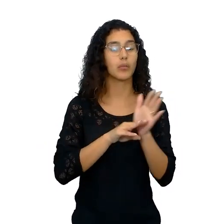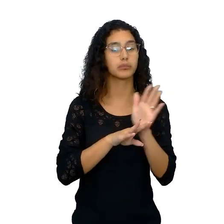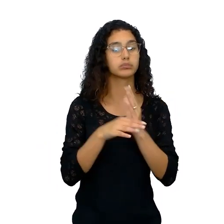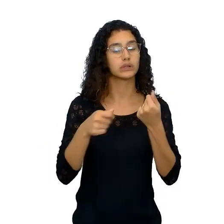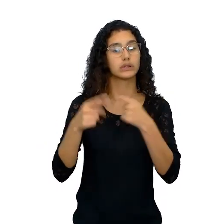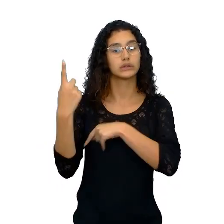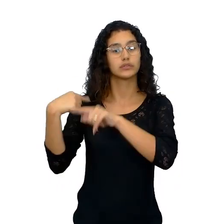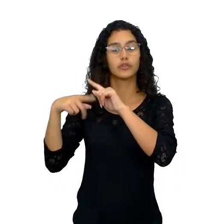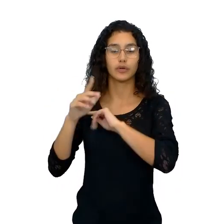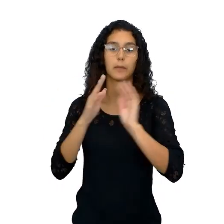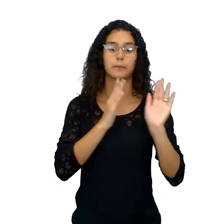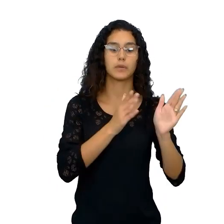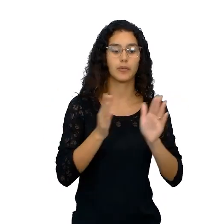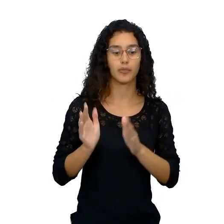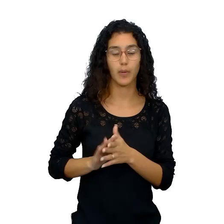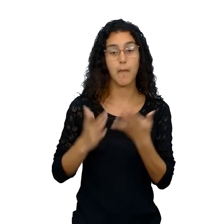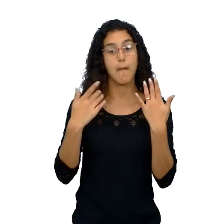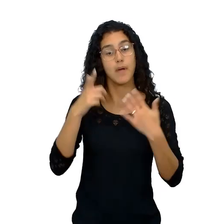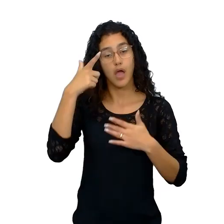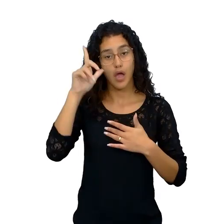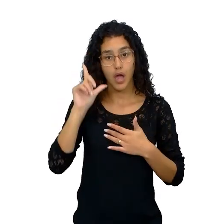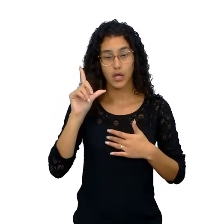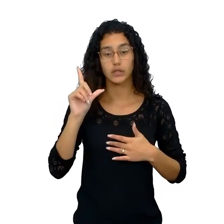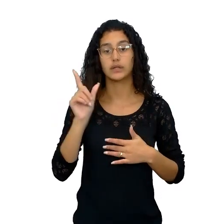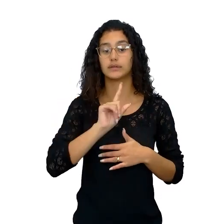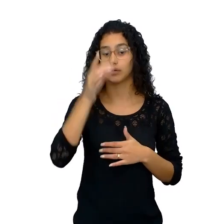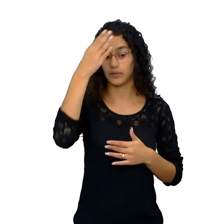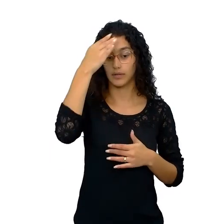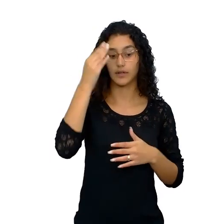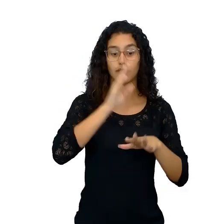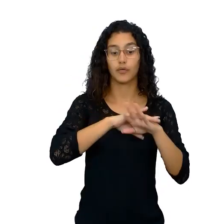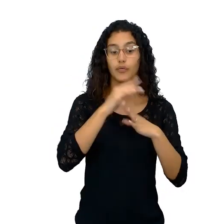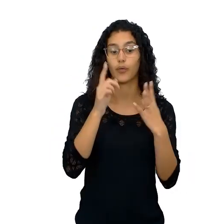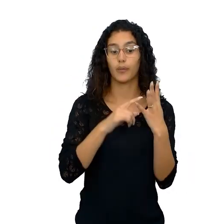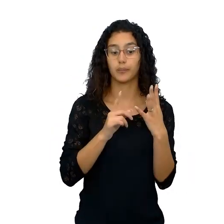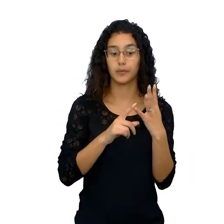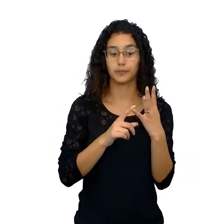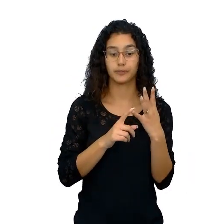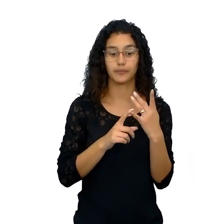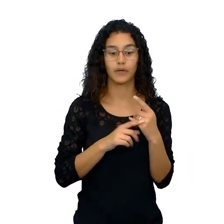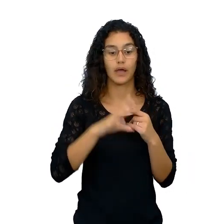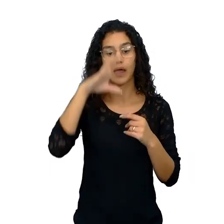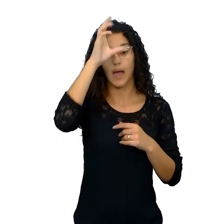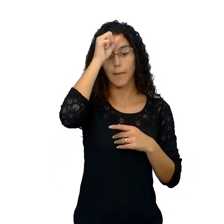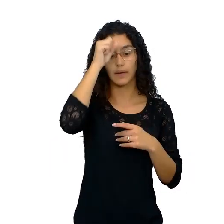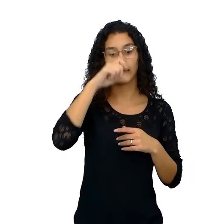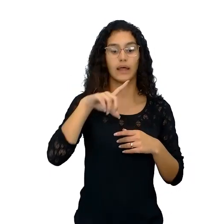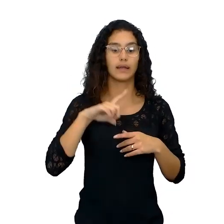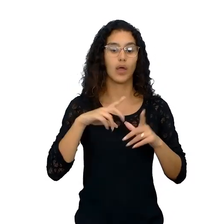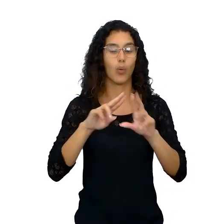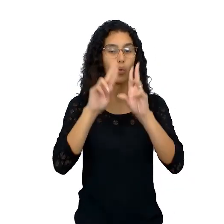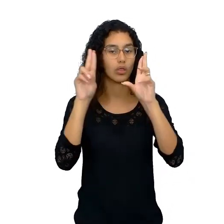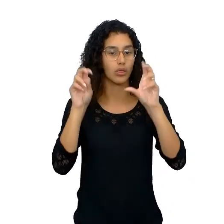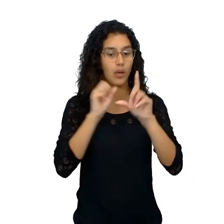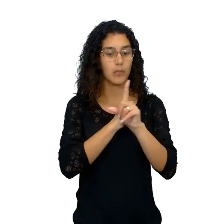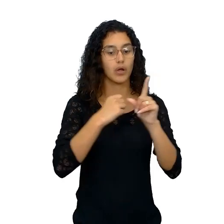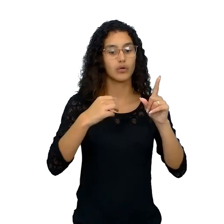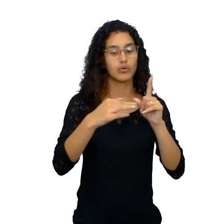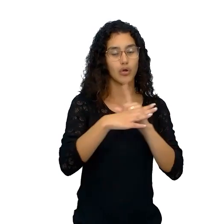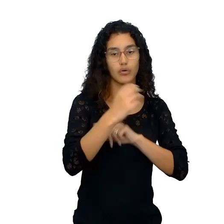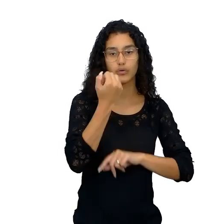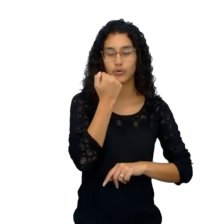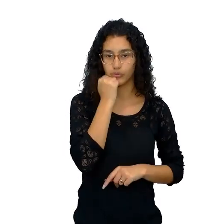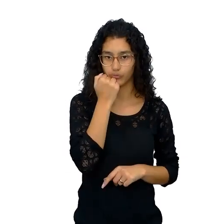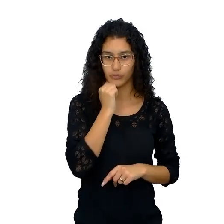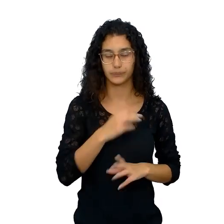desenvolveu, e assim por diante. Mas antes, não esqueci, faltou mais um, que é aprender a lidar com temas